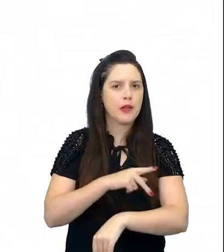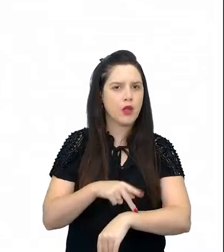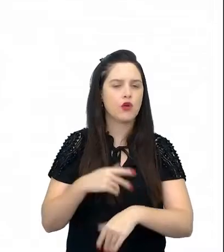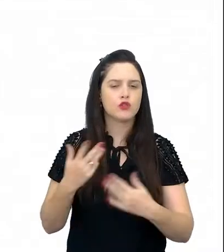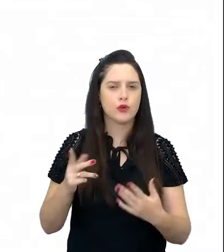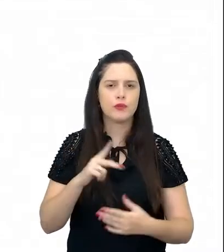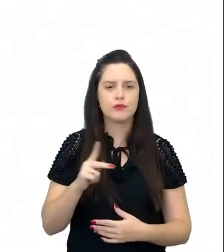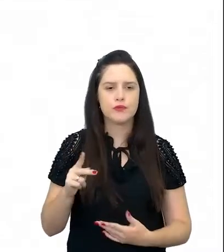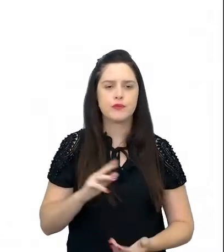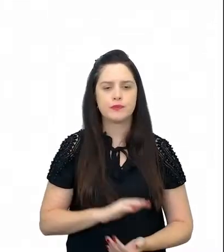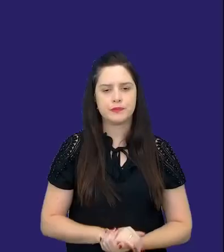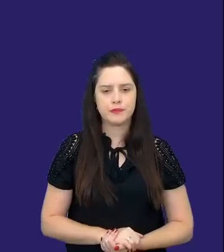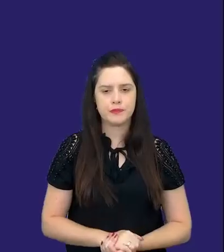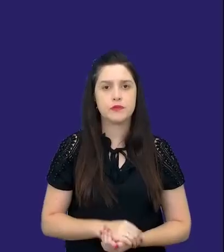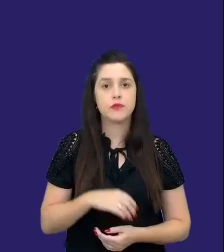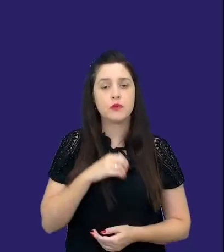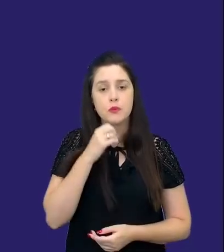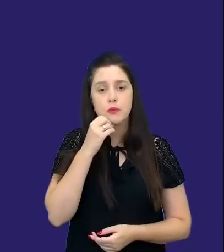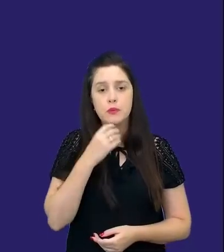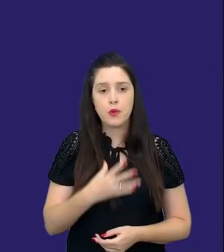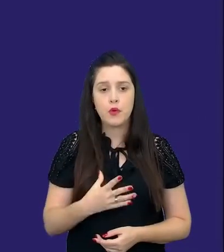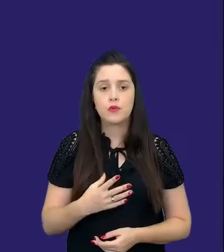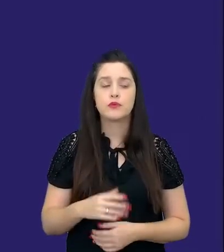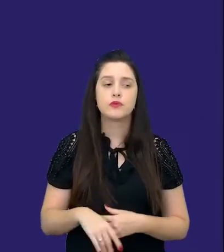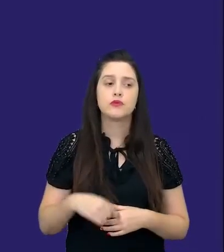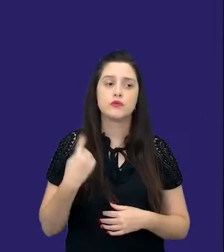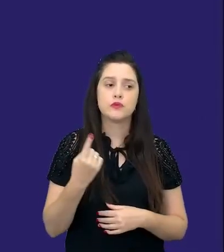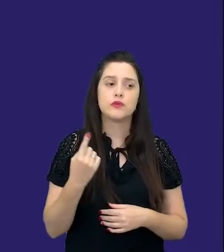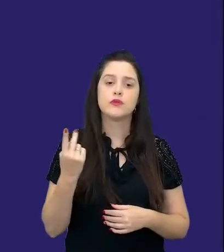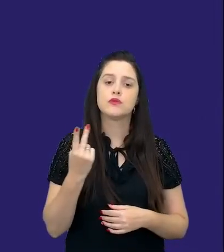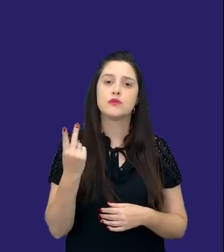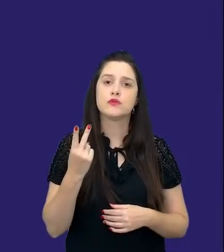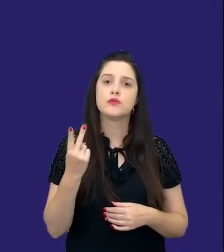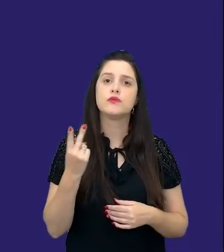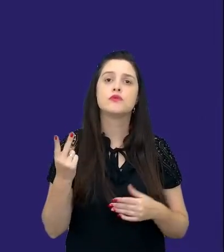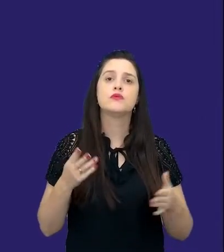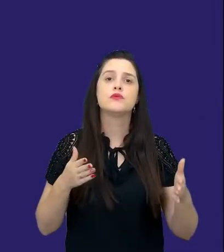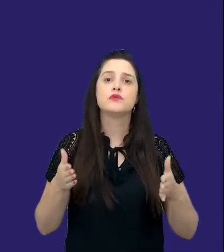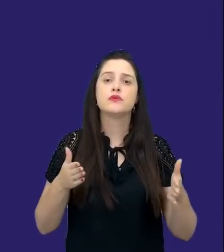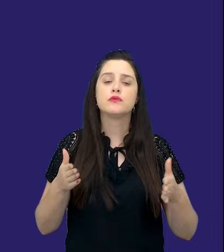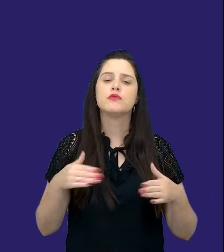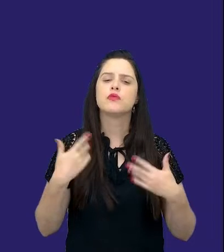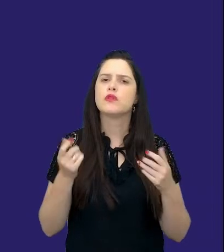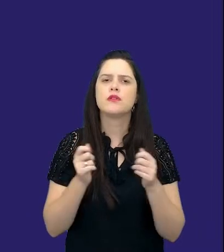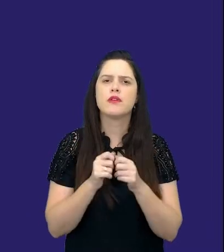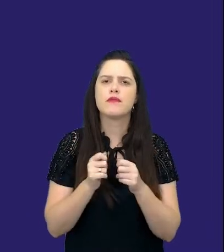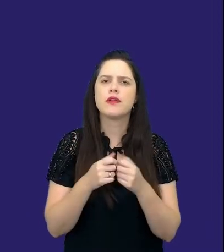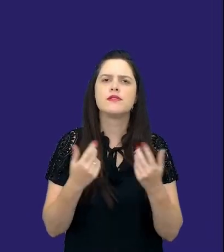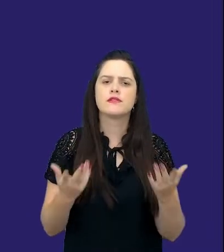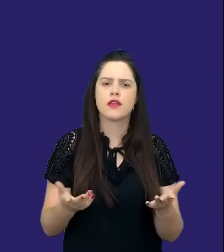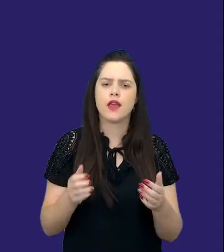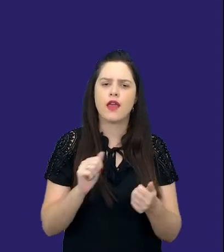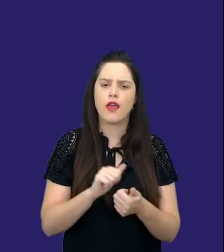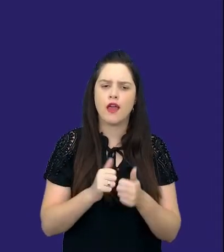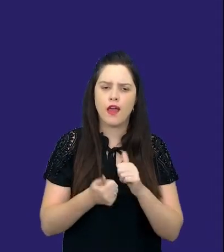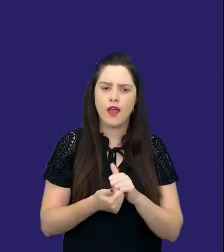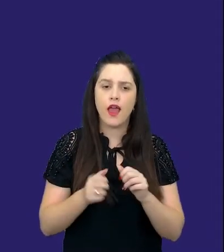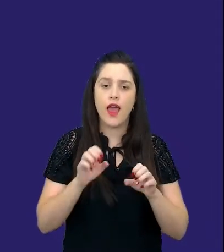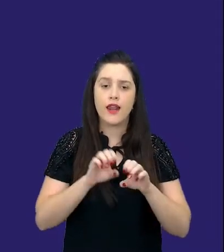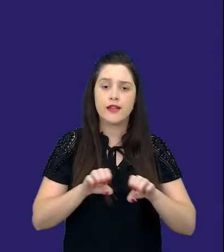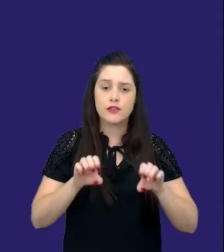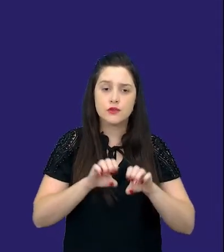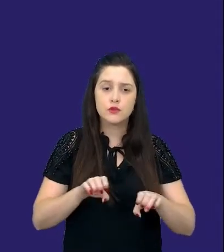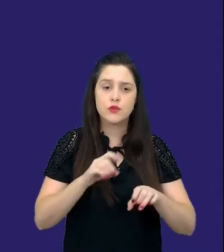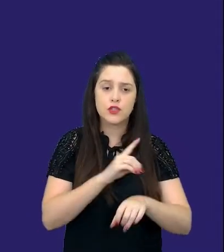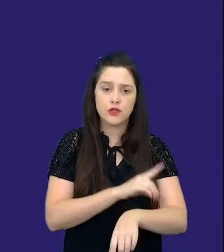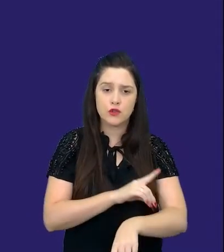soluções. Bom, nesse segundo momento nosso de reunião agora, da nossa TPC, que a gente vai pensar, analisar uma estrutura didática pedagógica